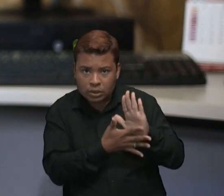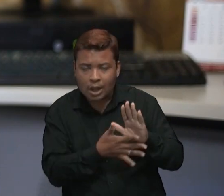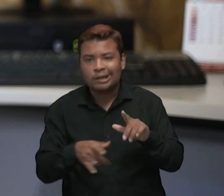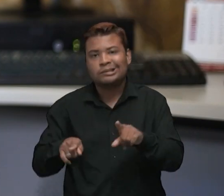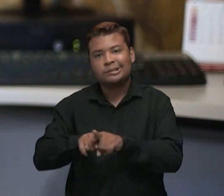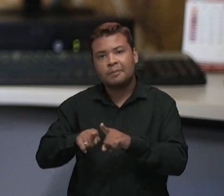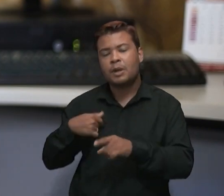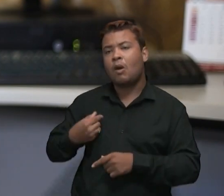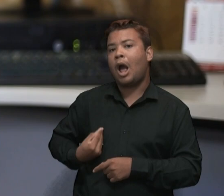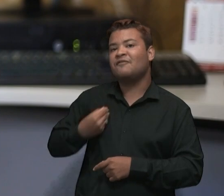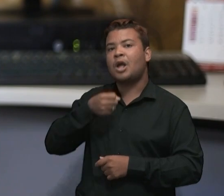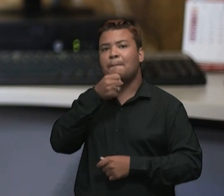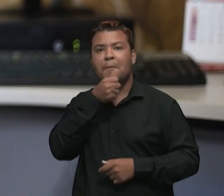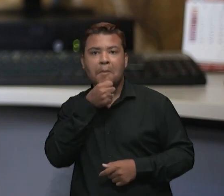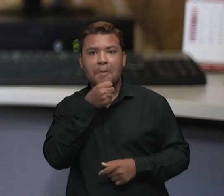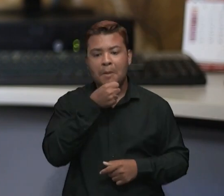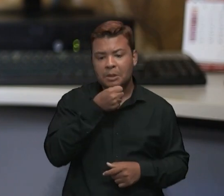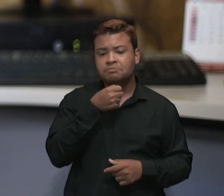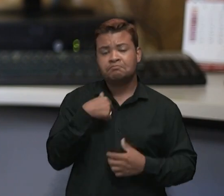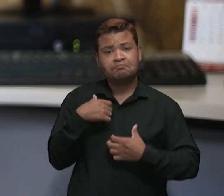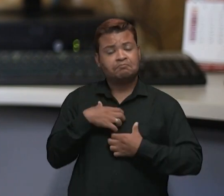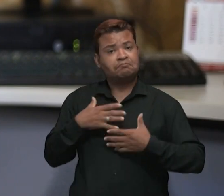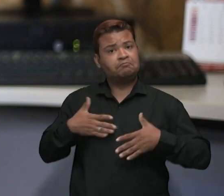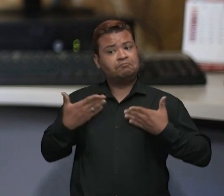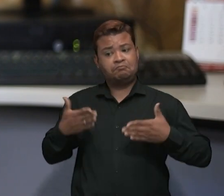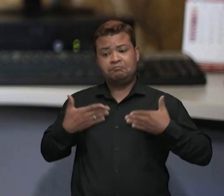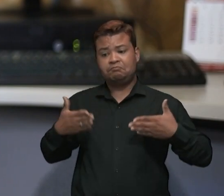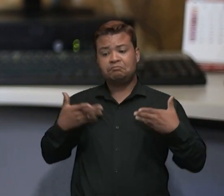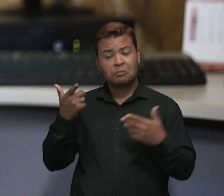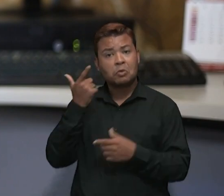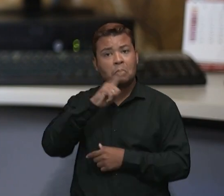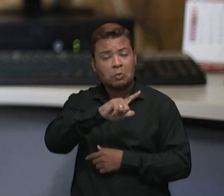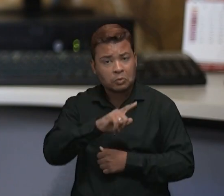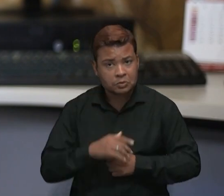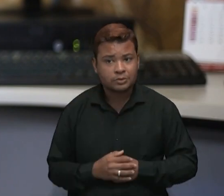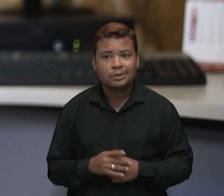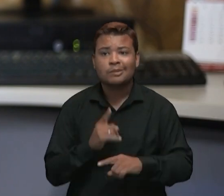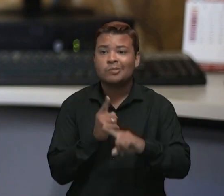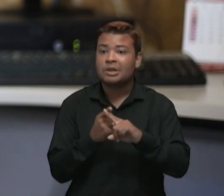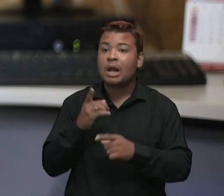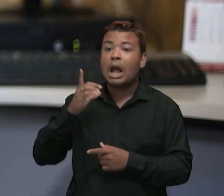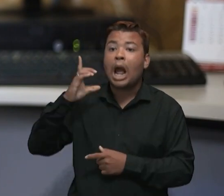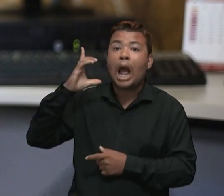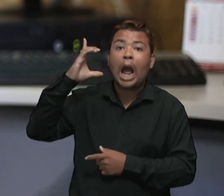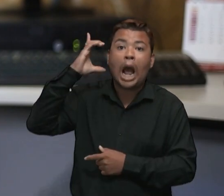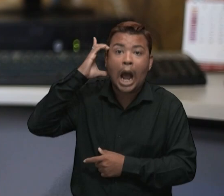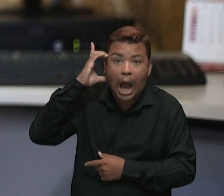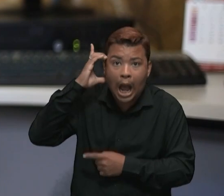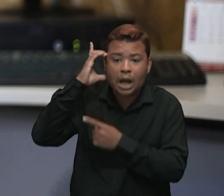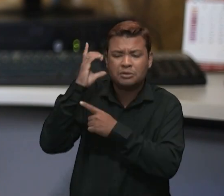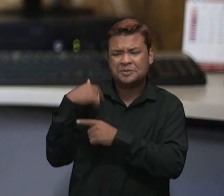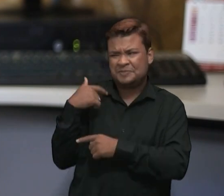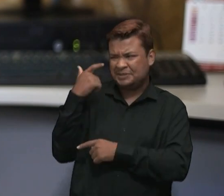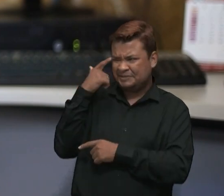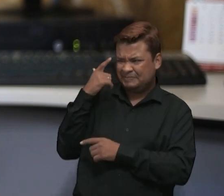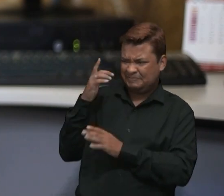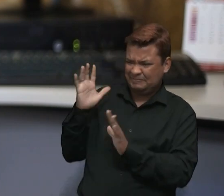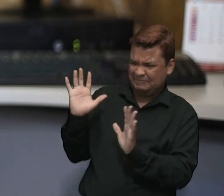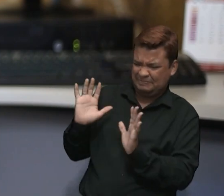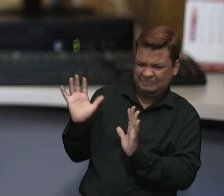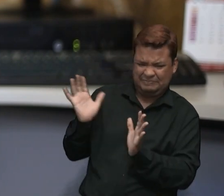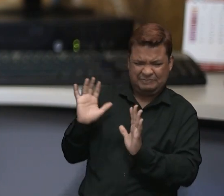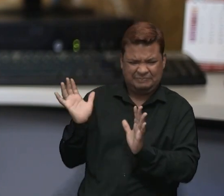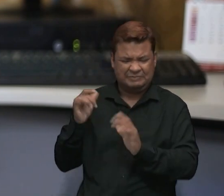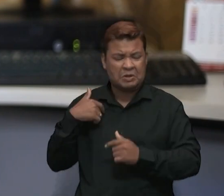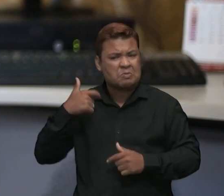ancoragem ao vivo. E foi uma grande surpresa para mim, porque rádio era algo que eu imaginava que eu não gostaria. Eu achava